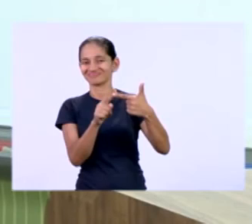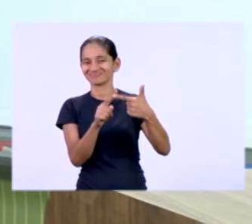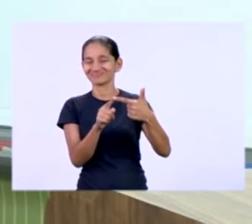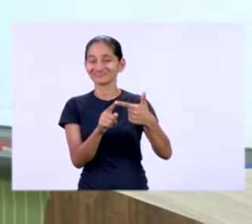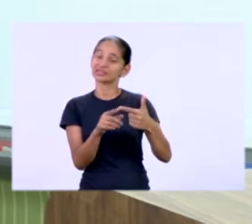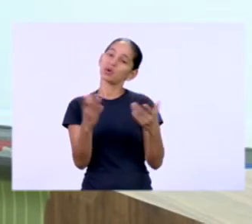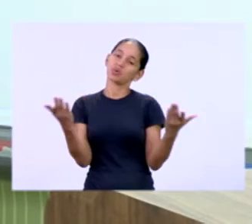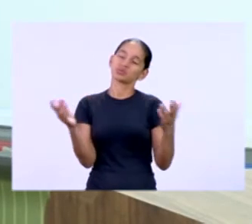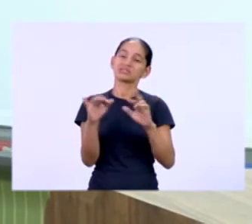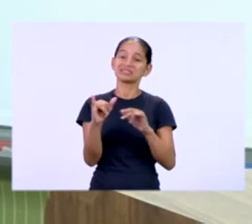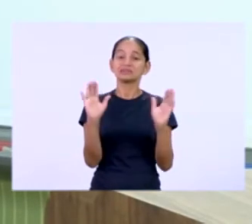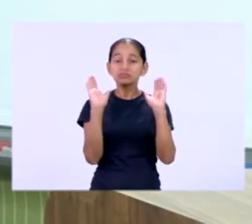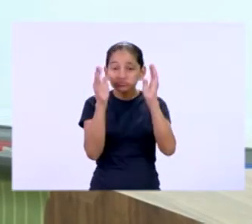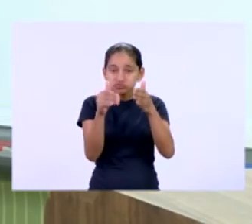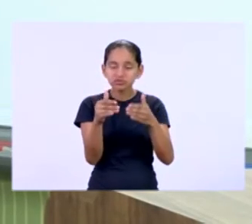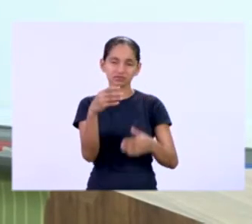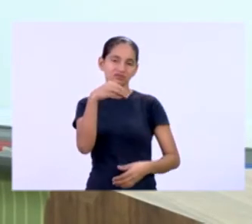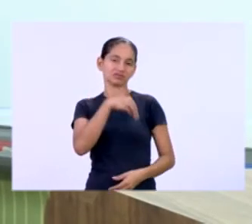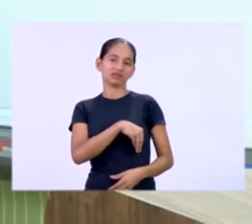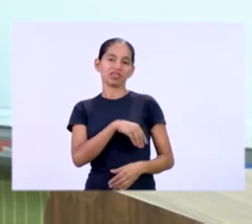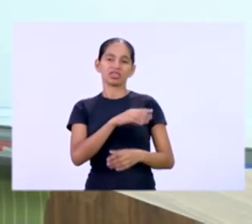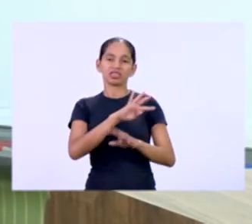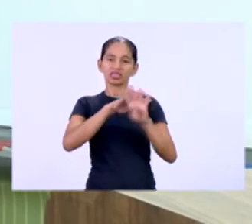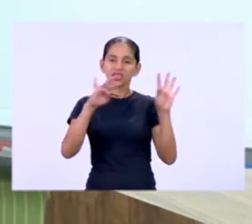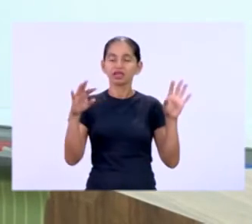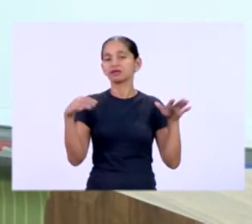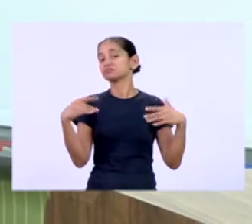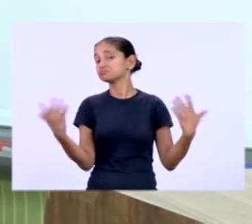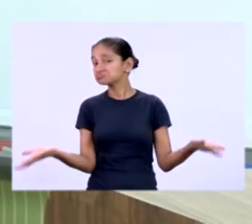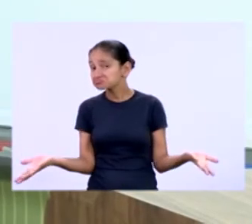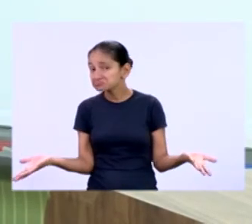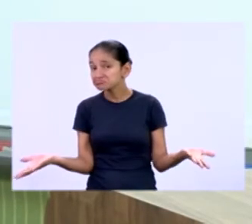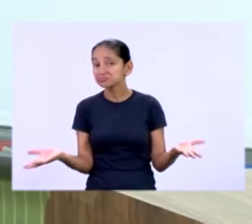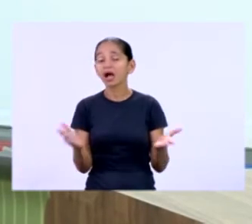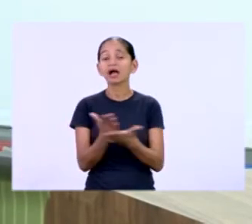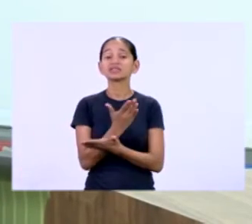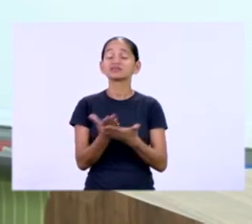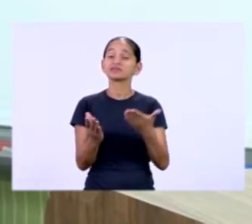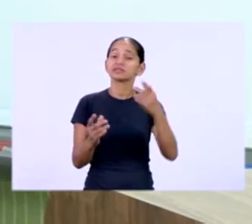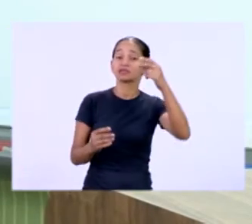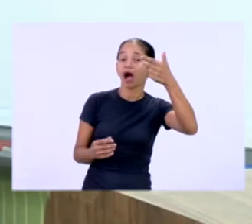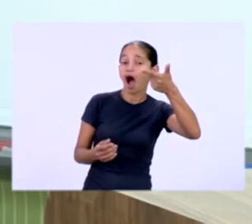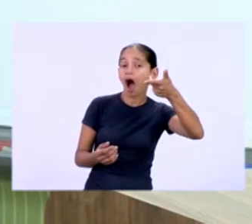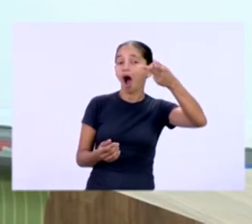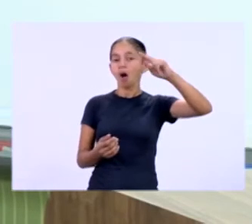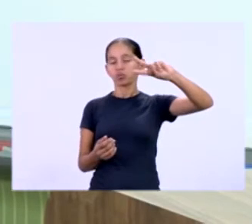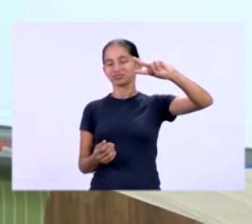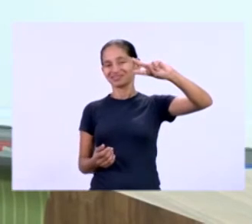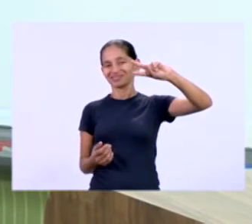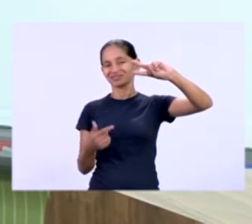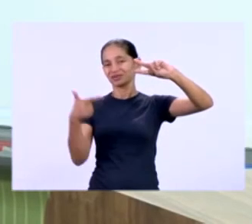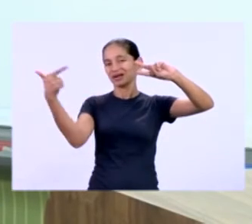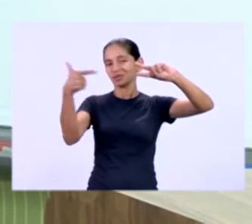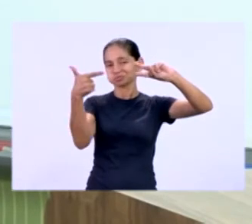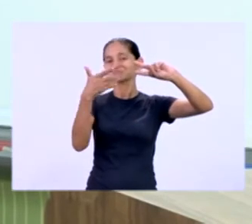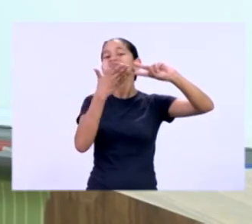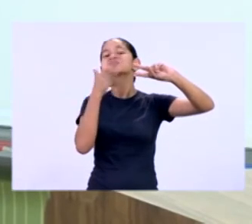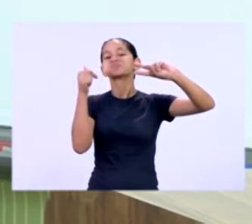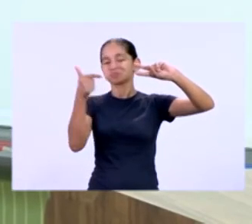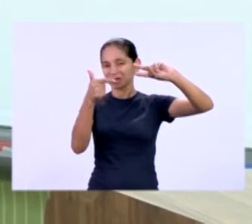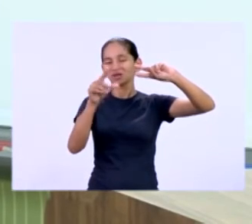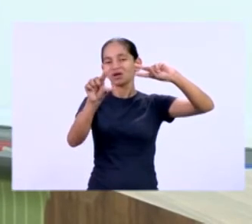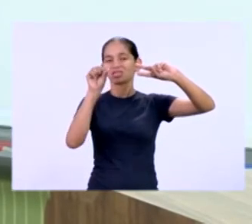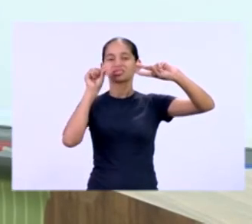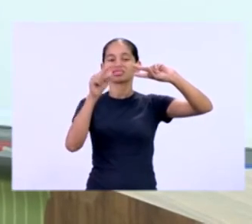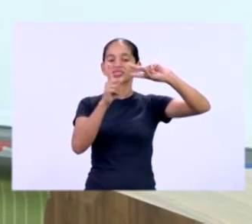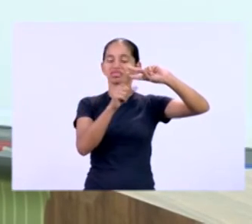específica. Se essa folha de pagamento dessa empresa fosse muito maior, provável que a melhor forma de tributação alterasse entre o lucro